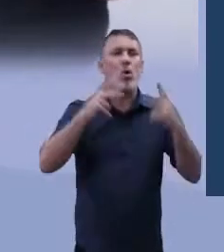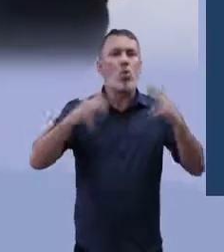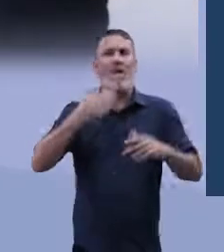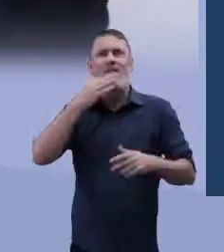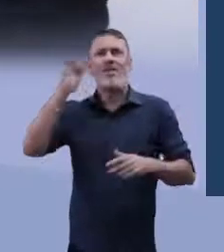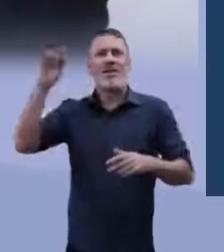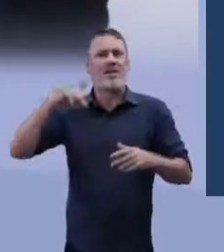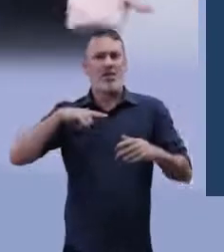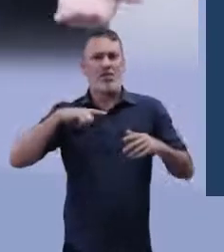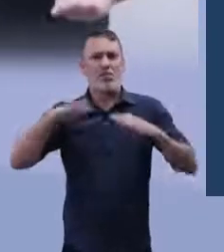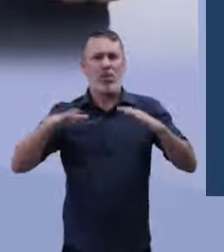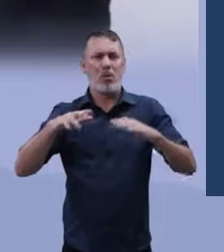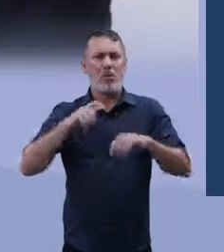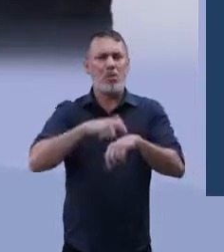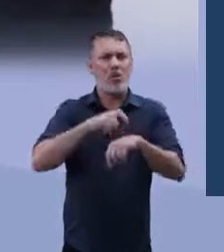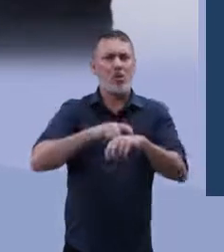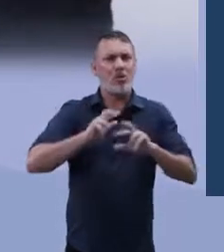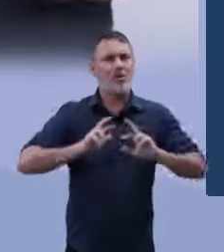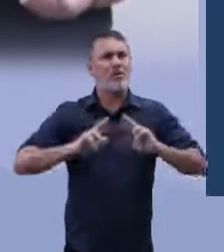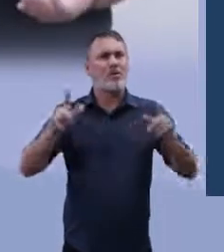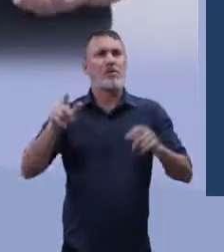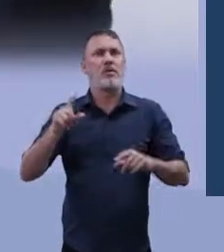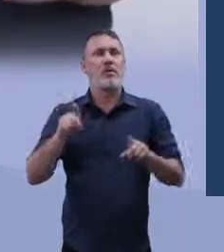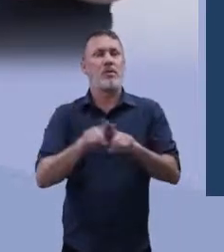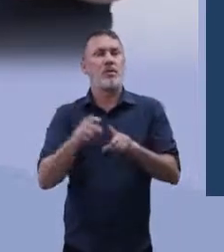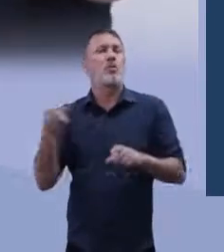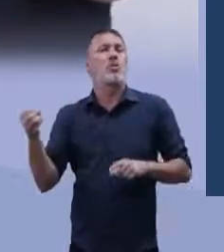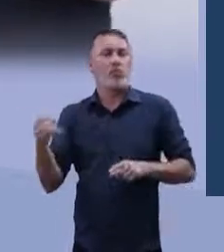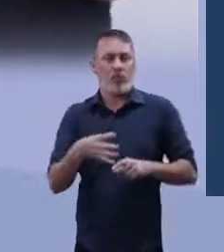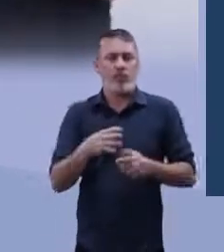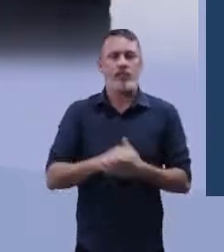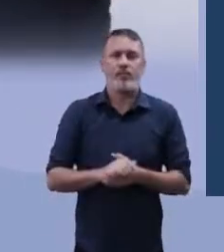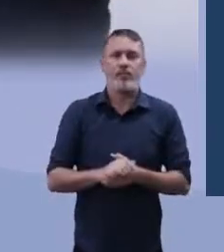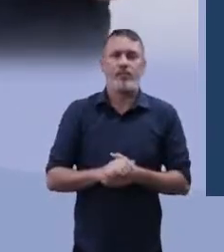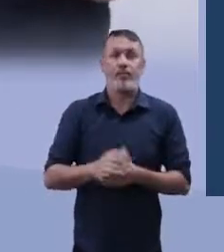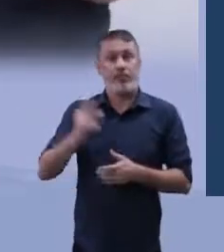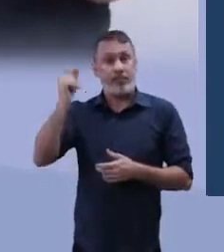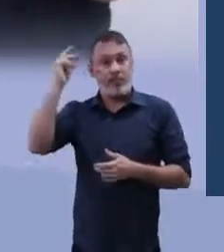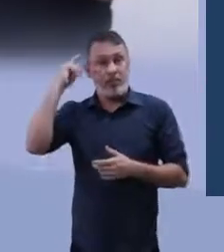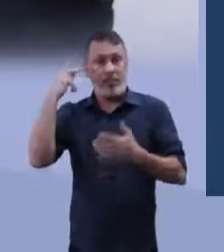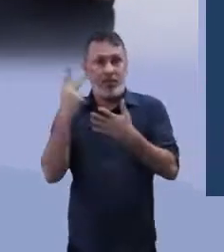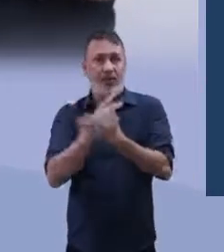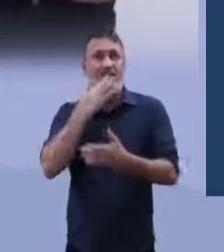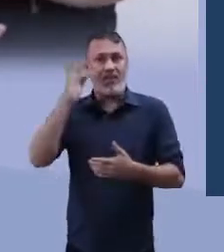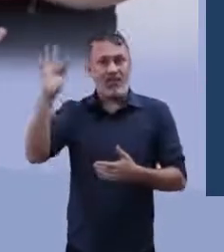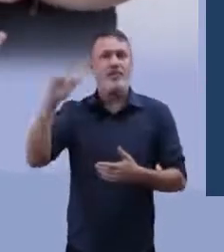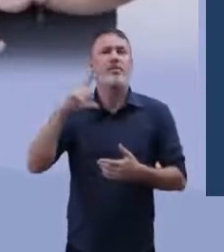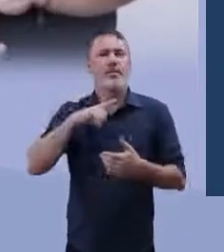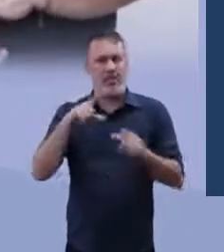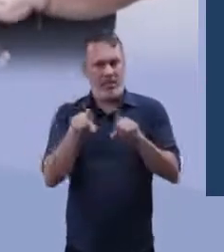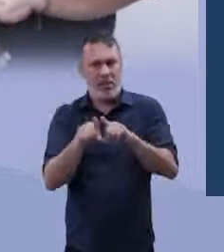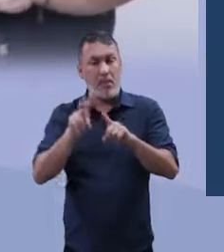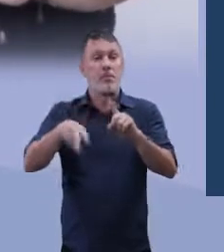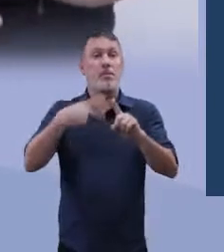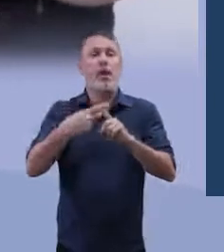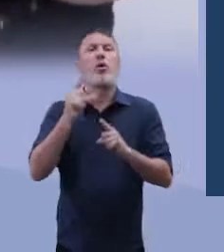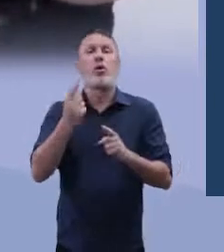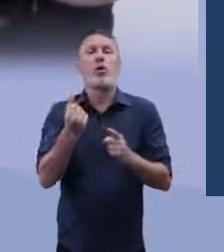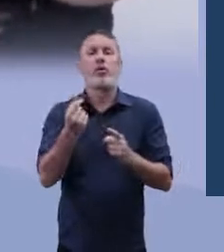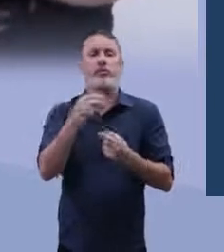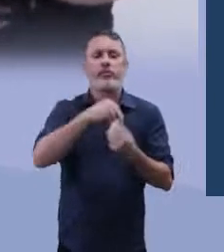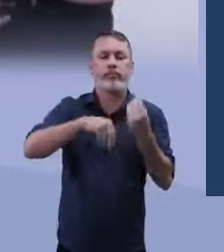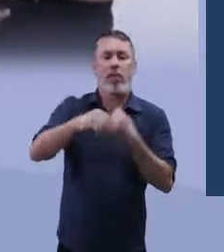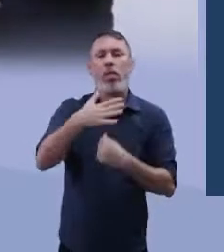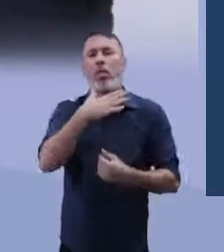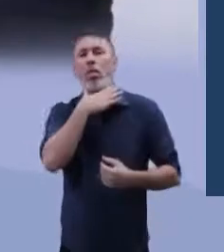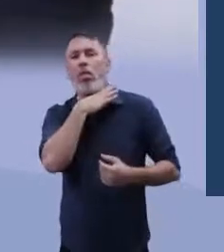elegante, diferente, muito bonito e inovador. Nesse período, houve uma crise econômica muito